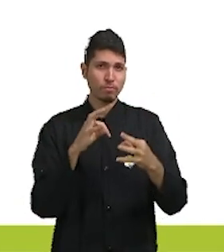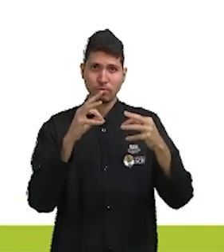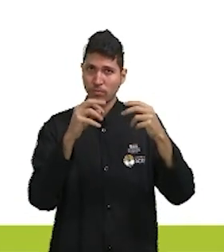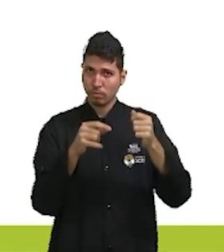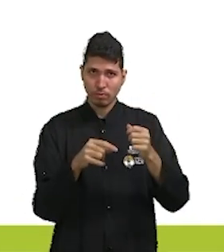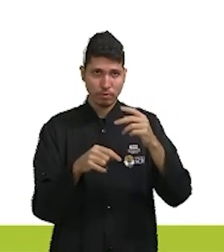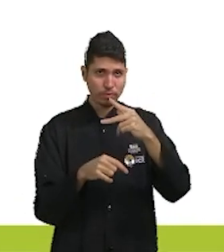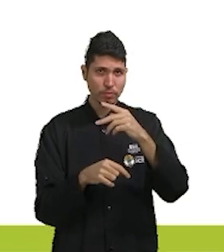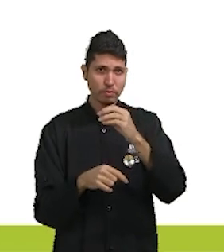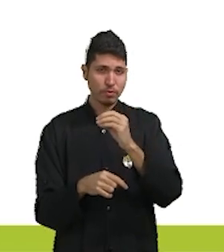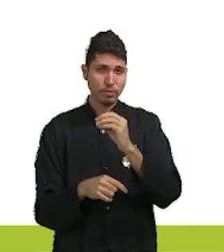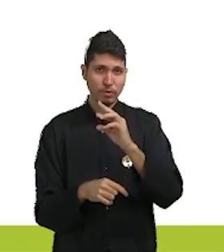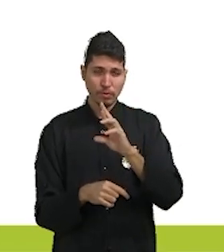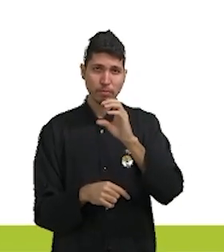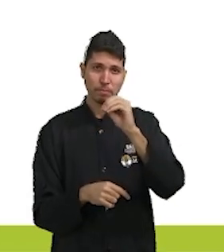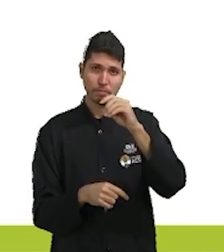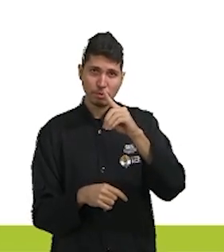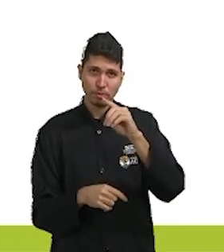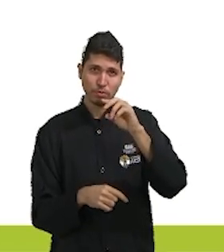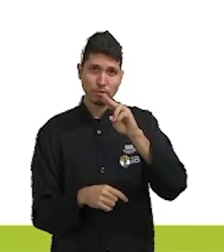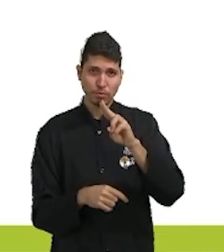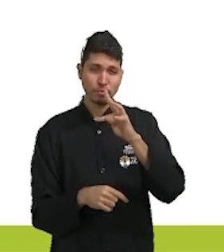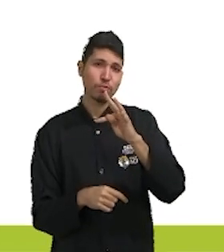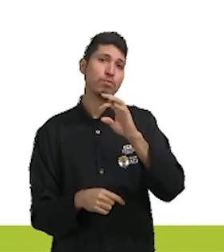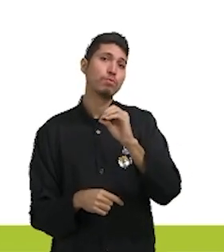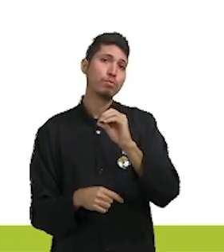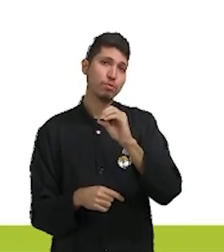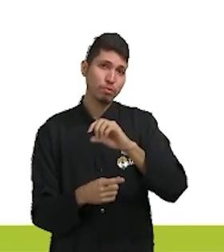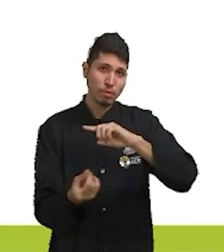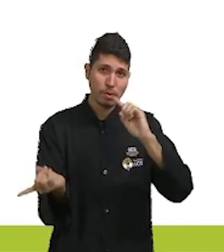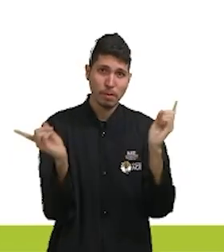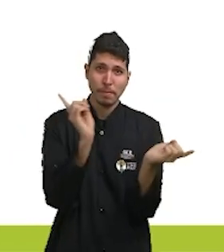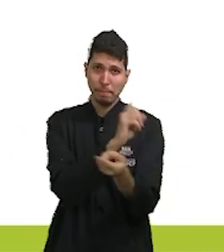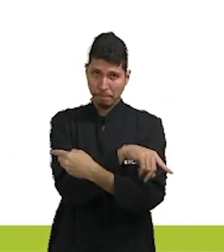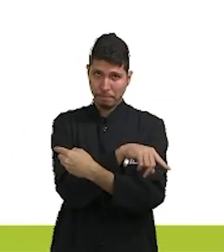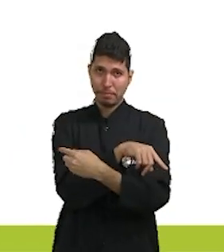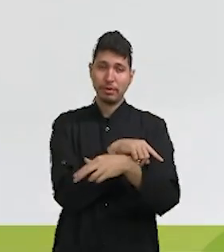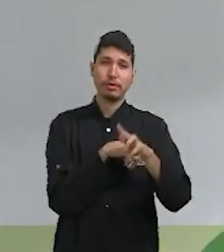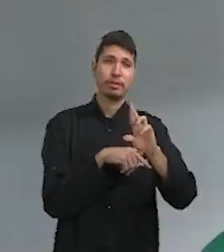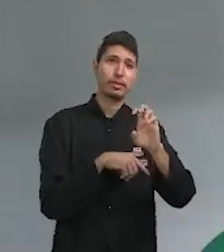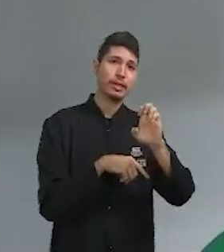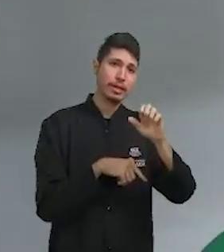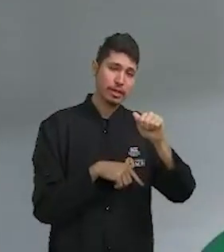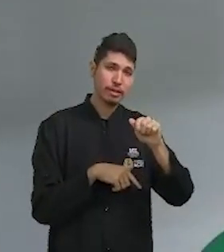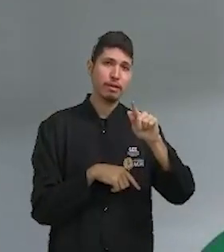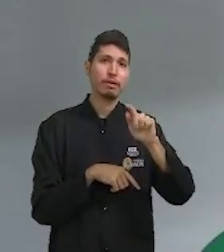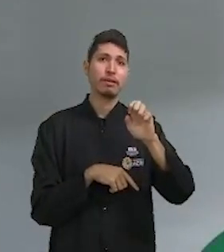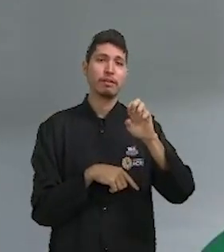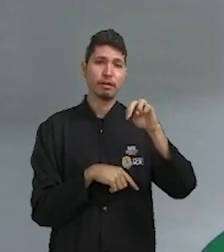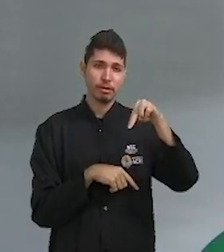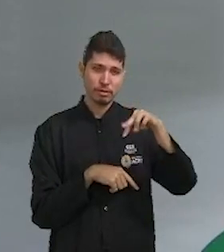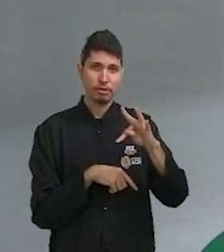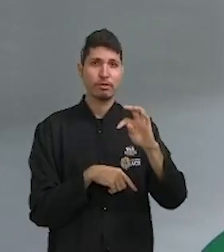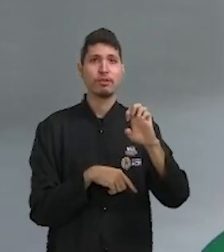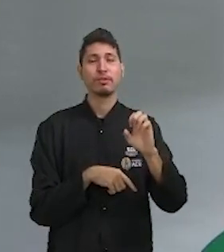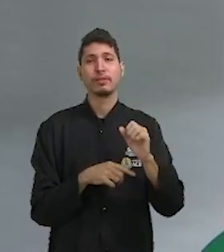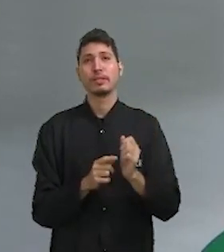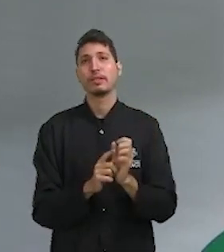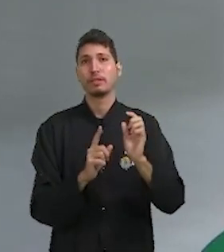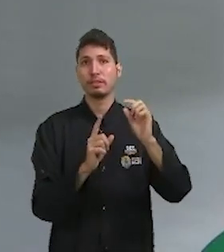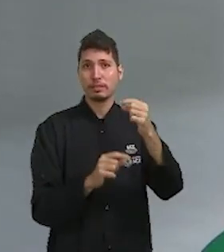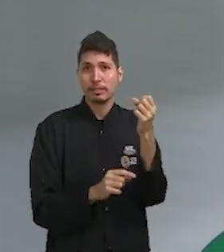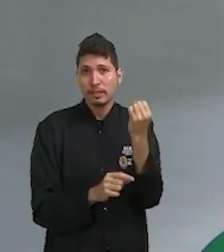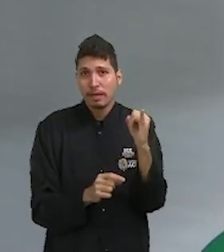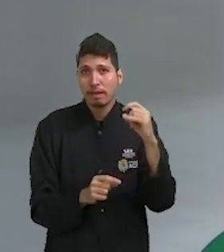vai virar reagente, tudo que é reagente vai virar produto, e os valores que estiverem com carga negativa vai